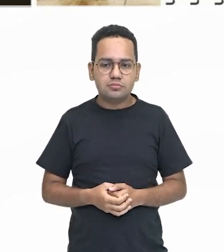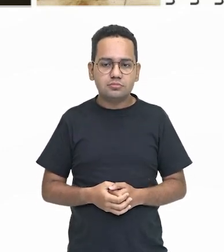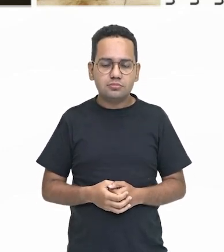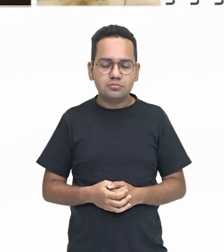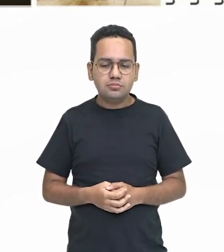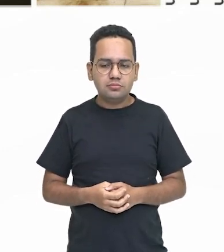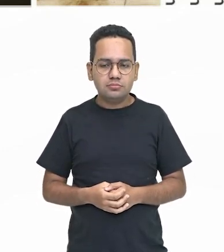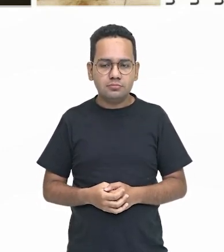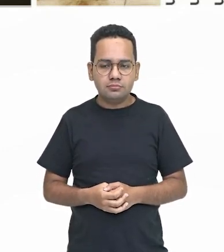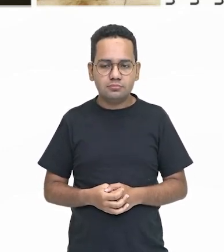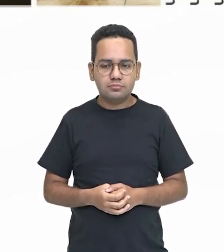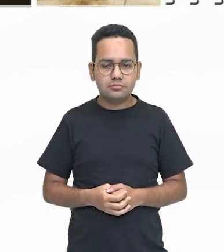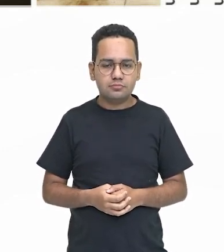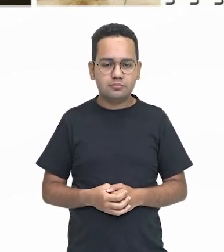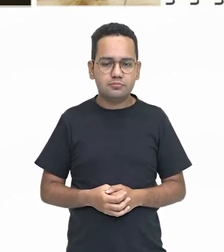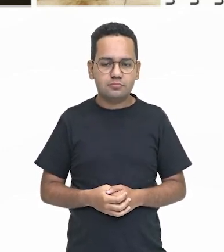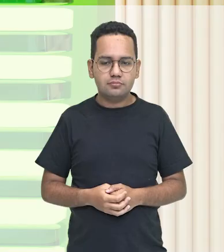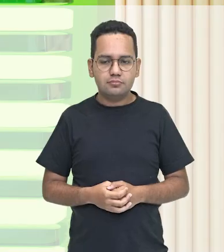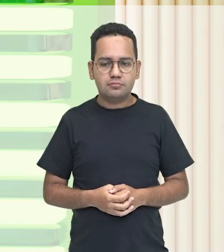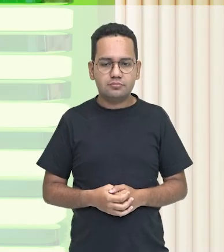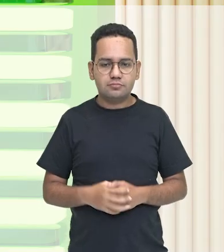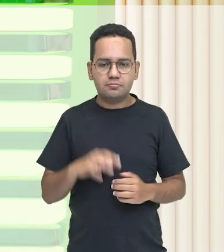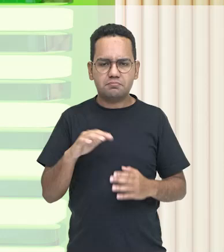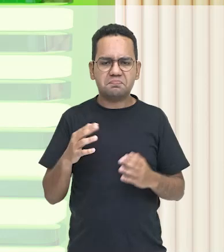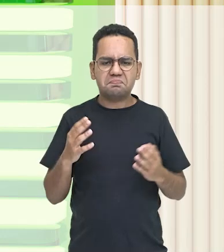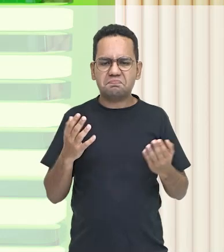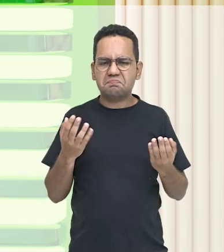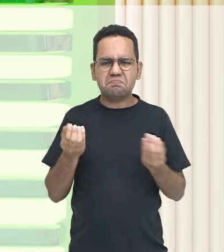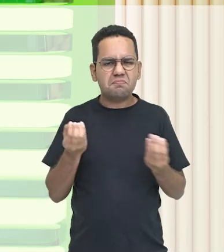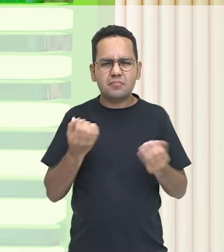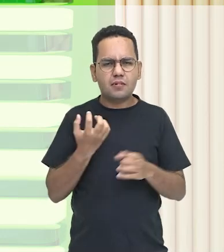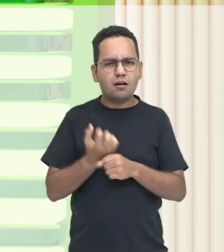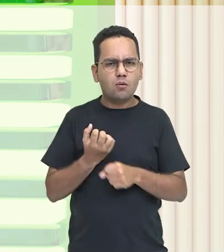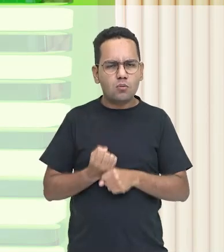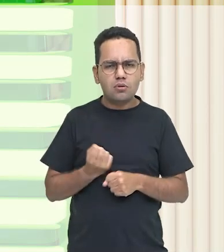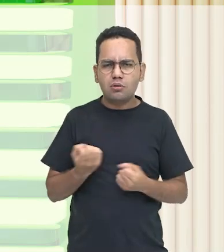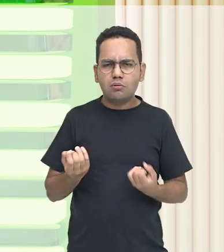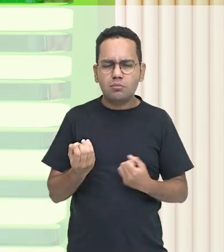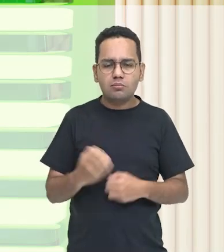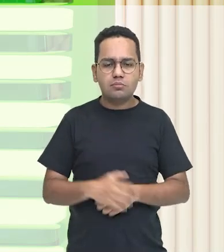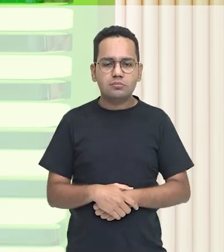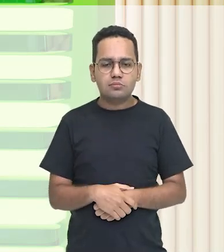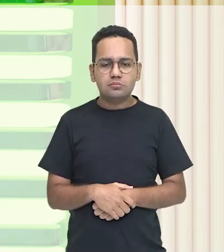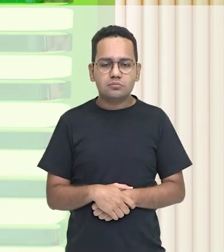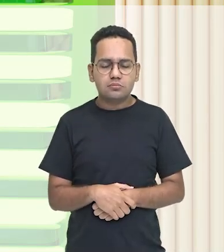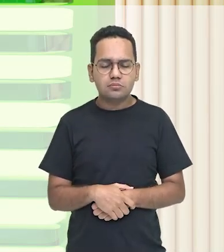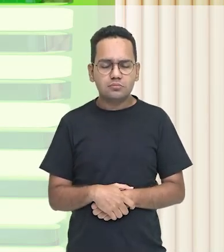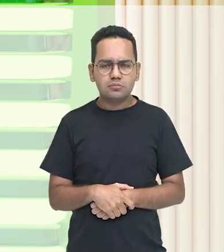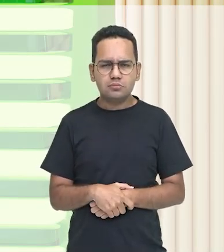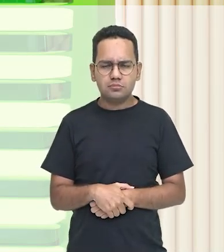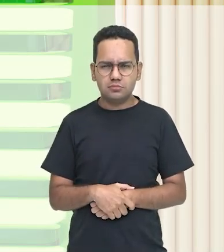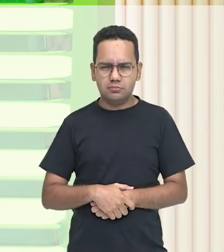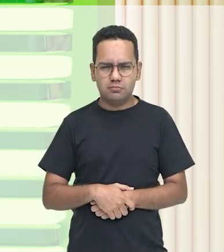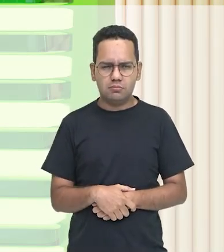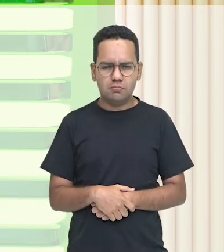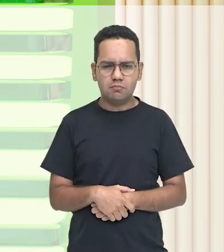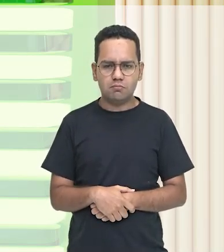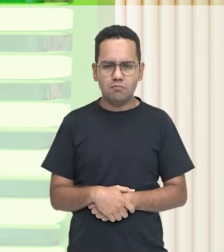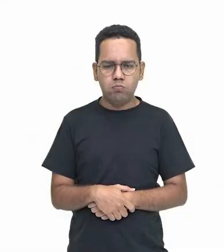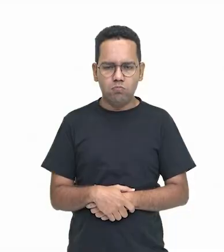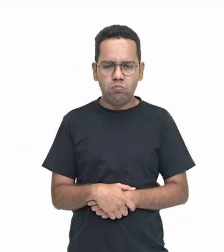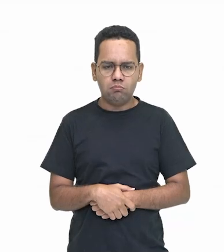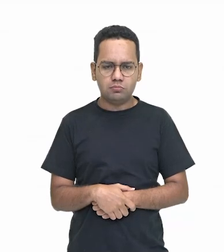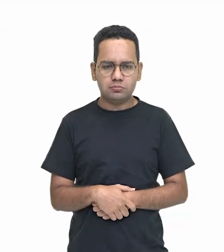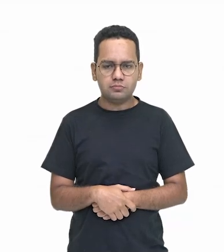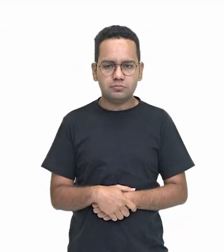tomada. Como é que eu posso, então, fazer esse cálculo, né? Em quilowatt-hora. Vamos lá compreender, então, como é que esse cálculo é